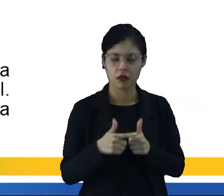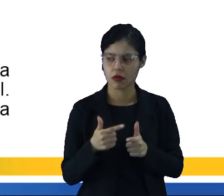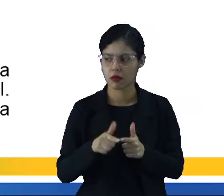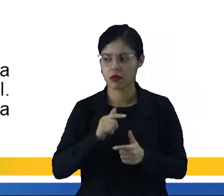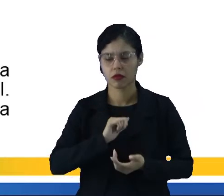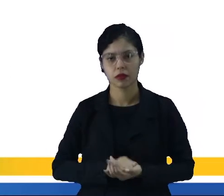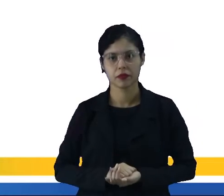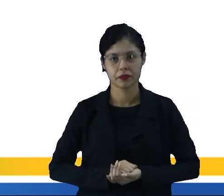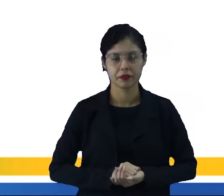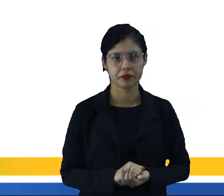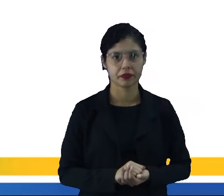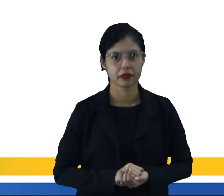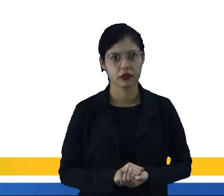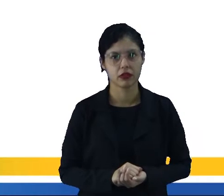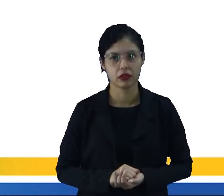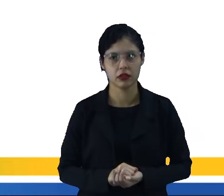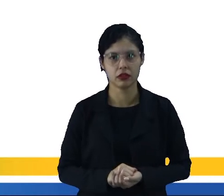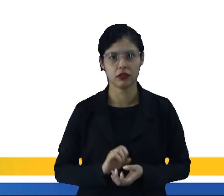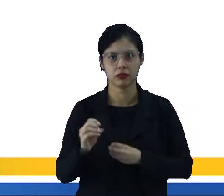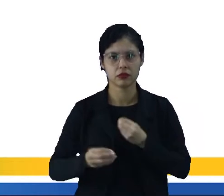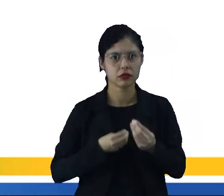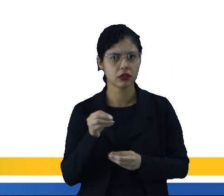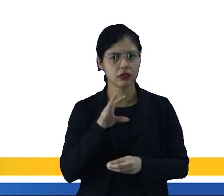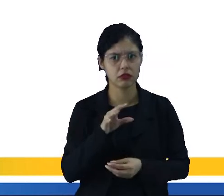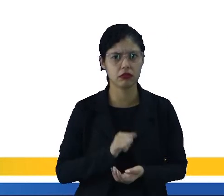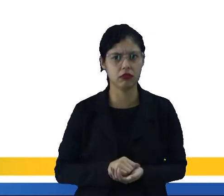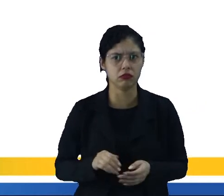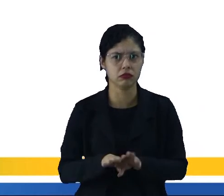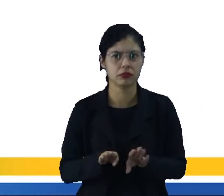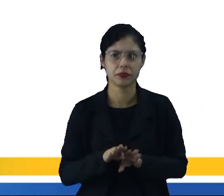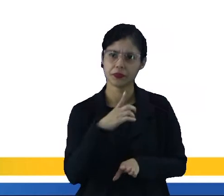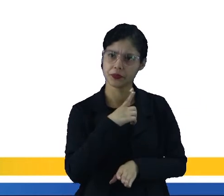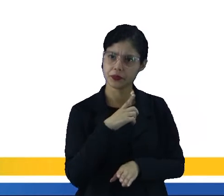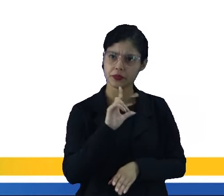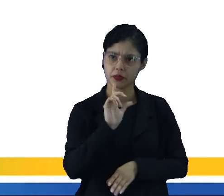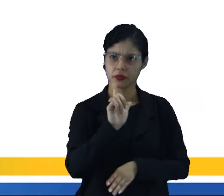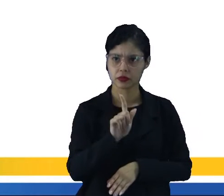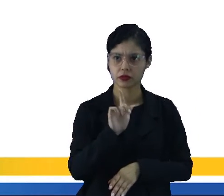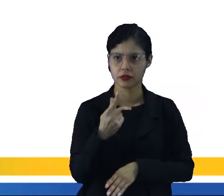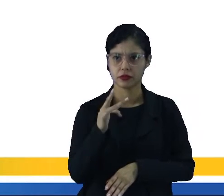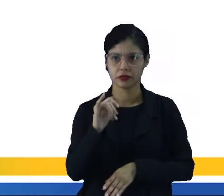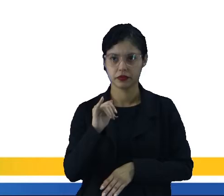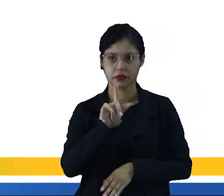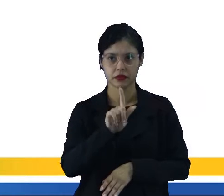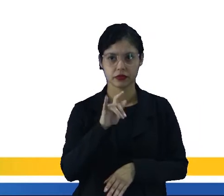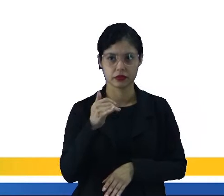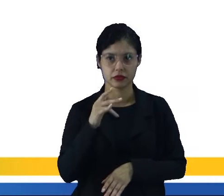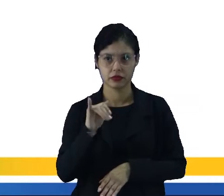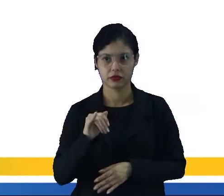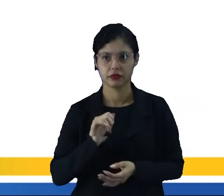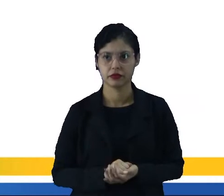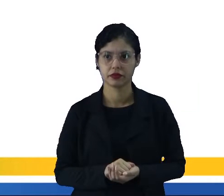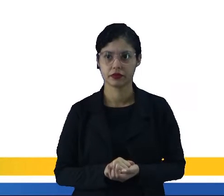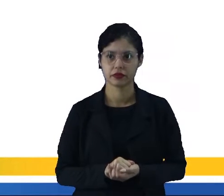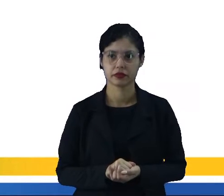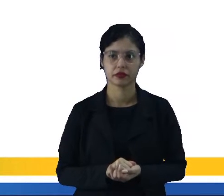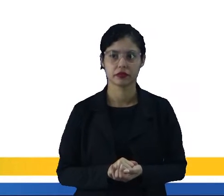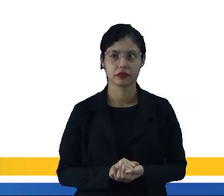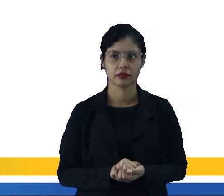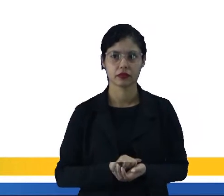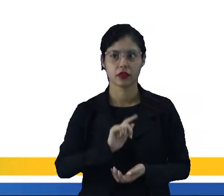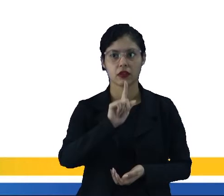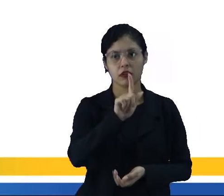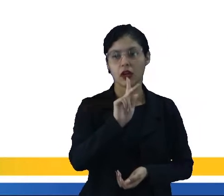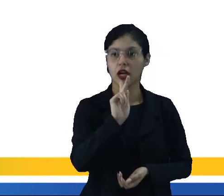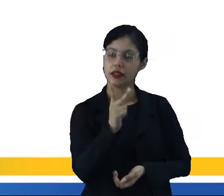problemas Como assim Observe os triângulos ghi e ghf como a gente já mostrou G H